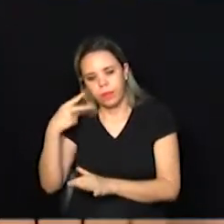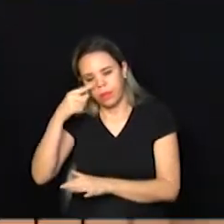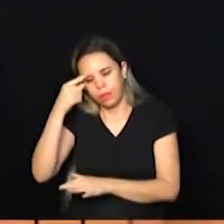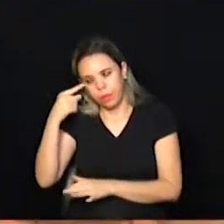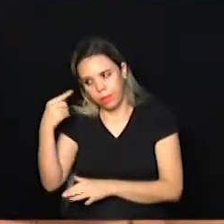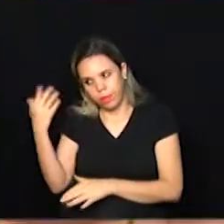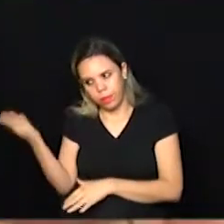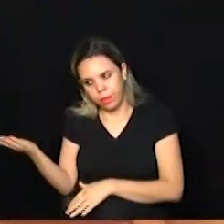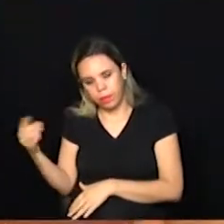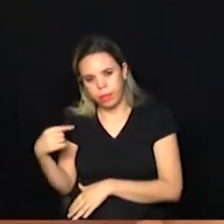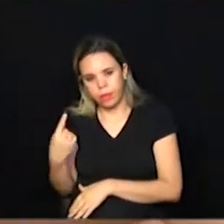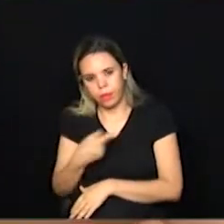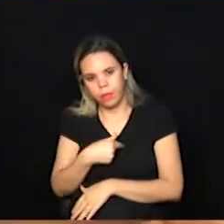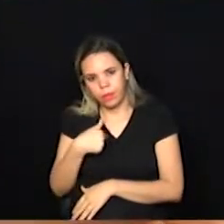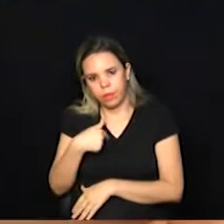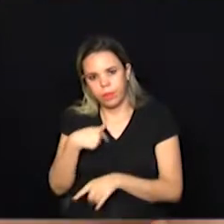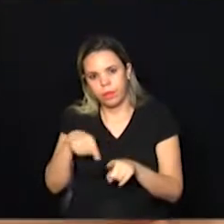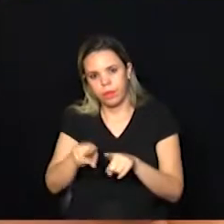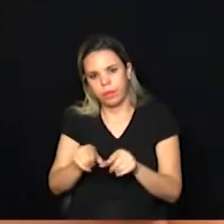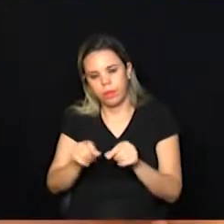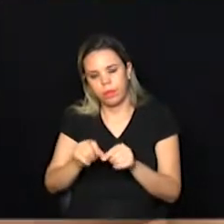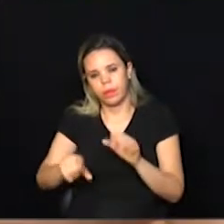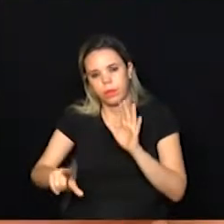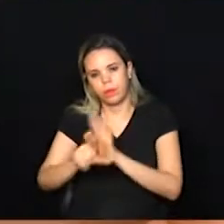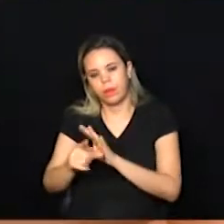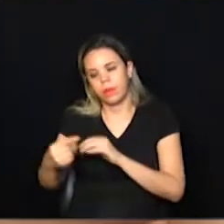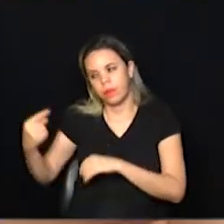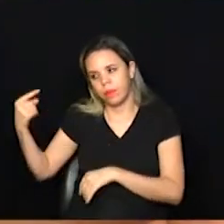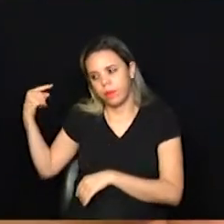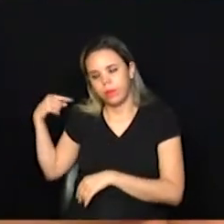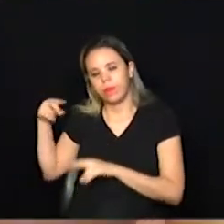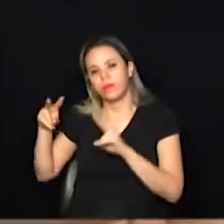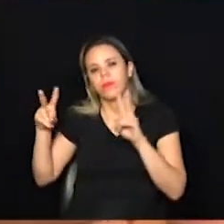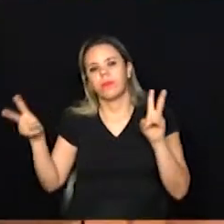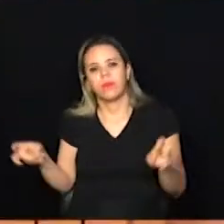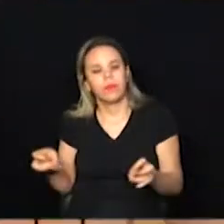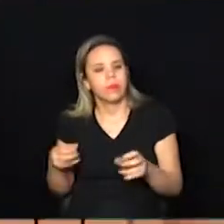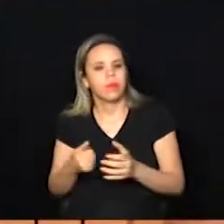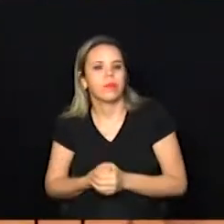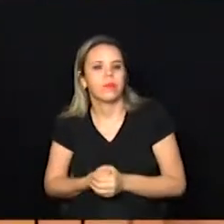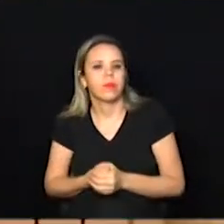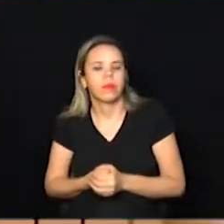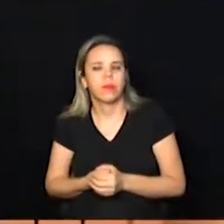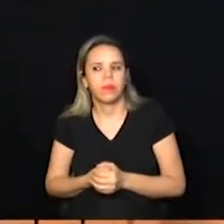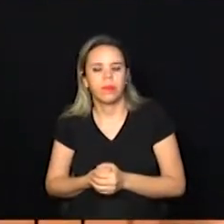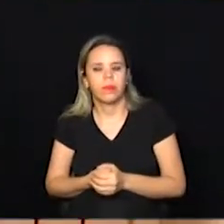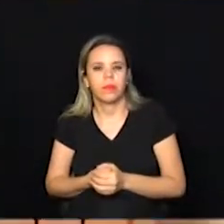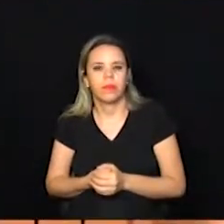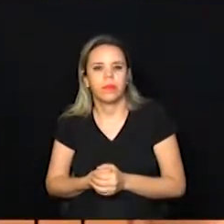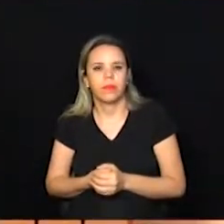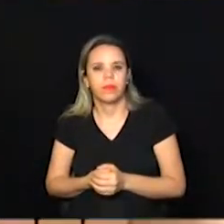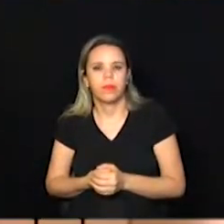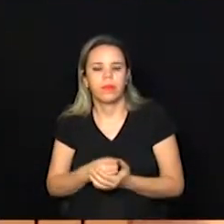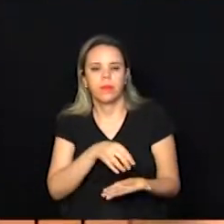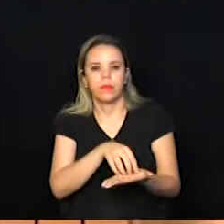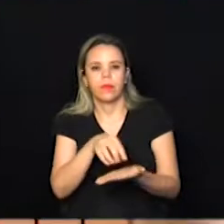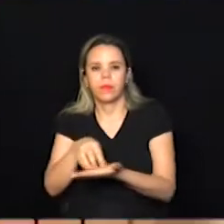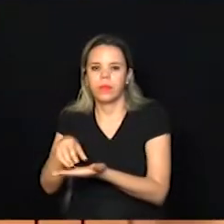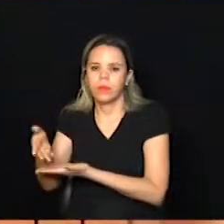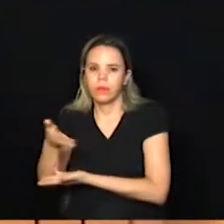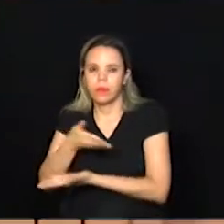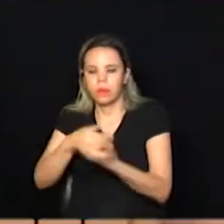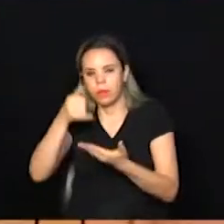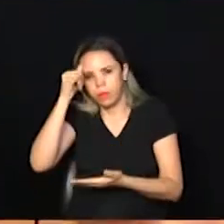Miguel. Eu também fiz uma lei na legislatura passada em relação à questão da rede integrada de